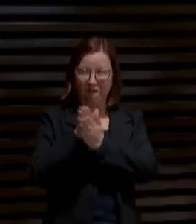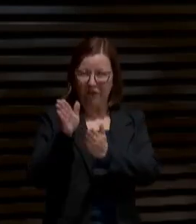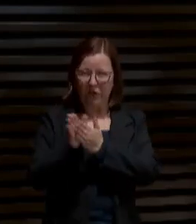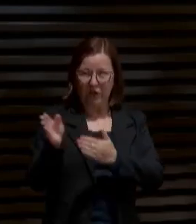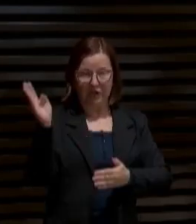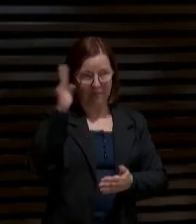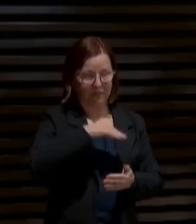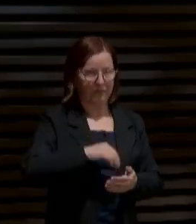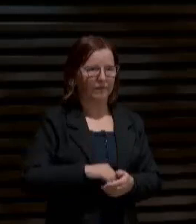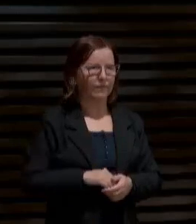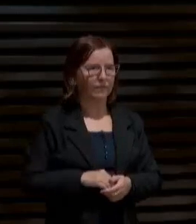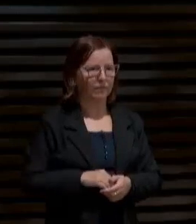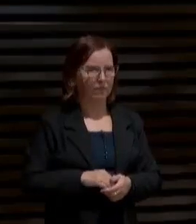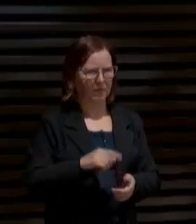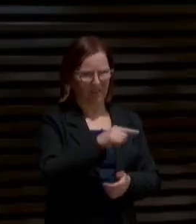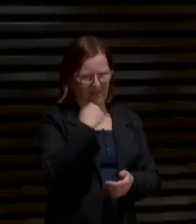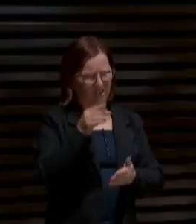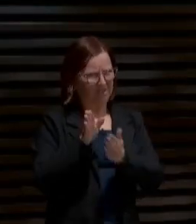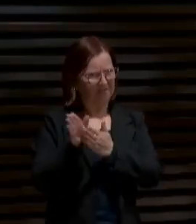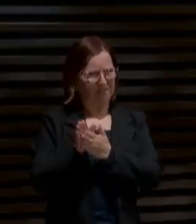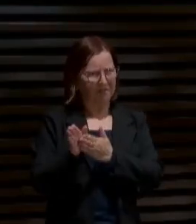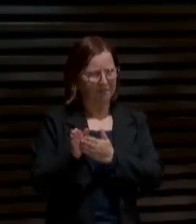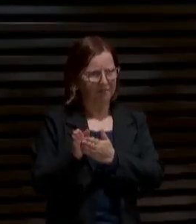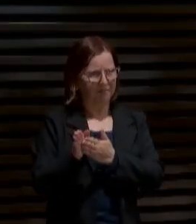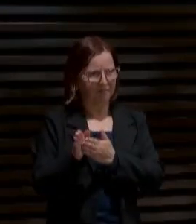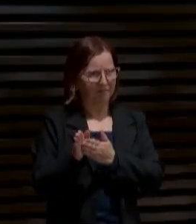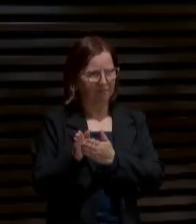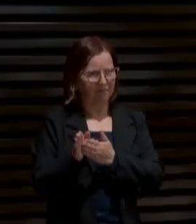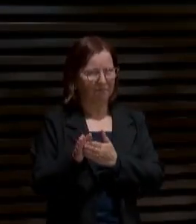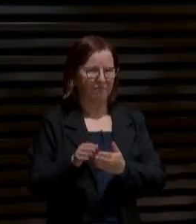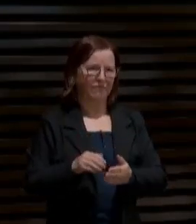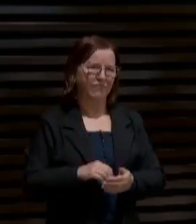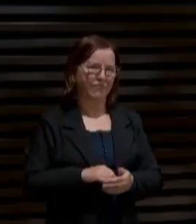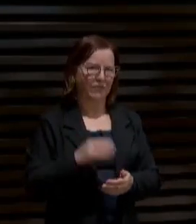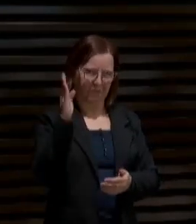que tá isso nós temos fugidos além da aparência do mal E aí